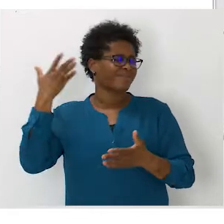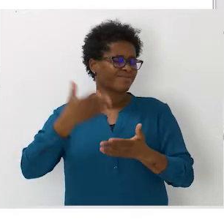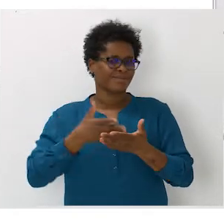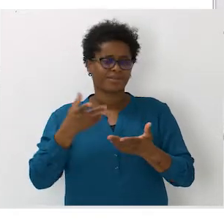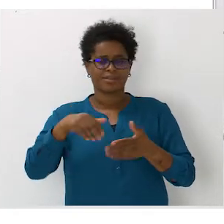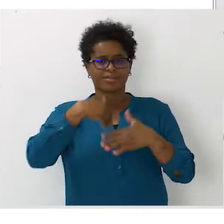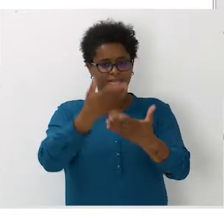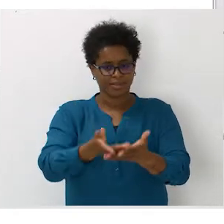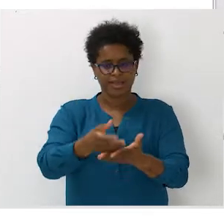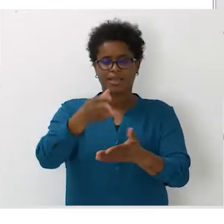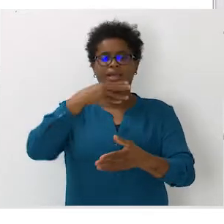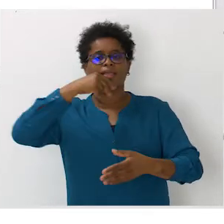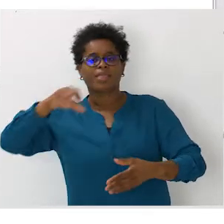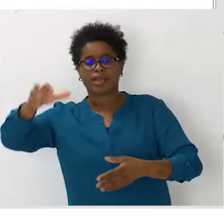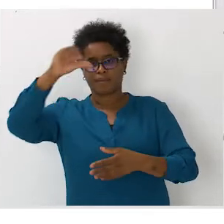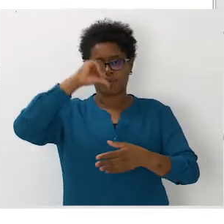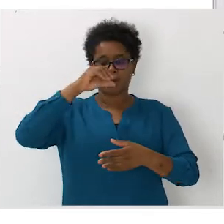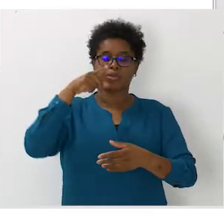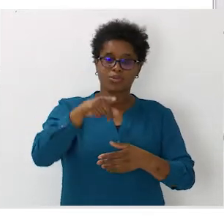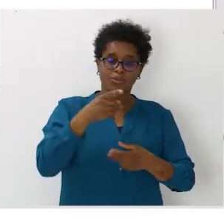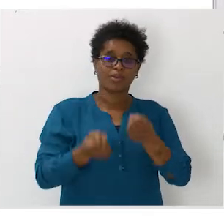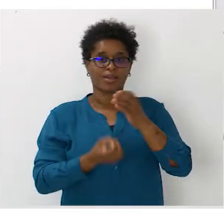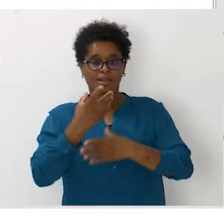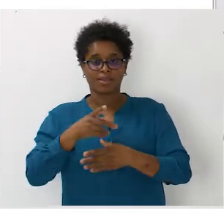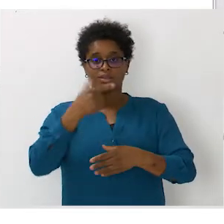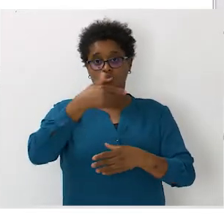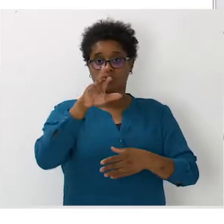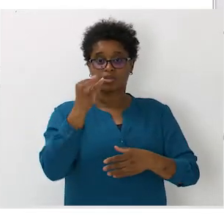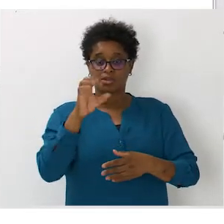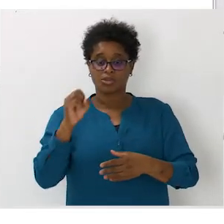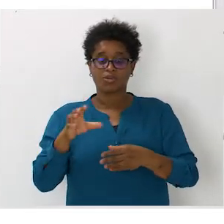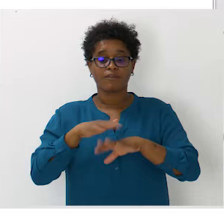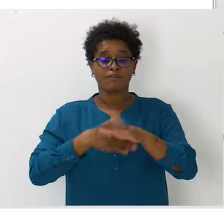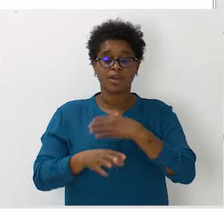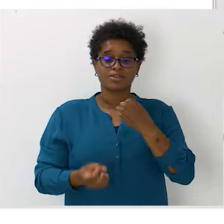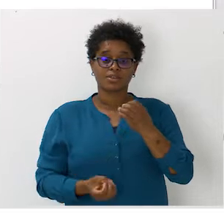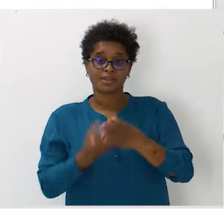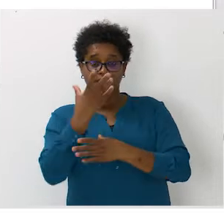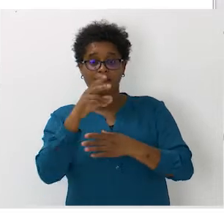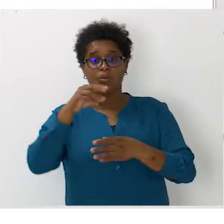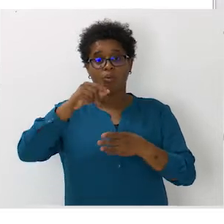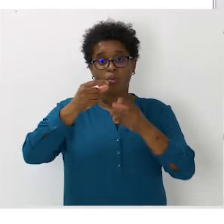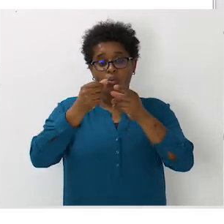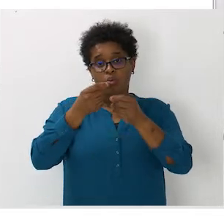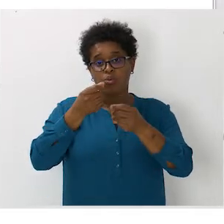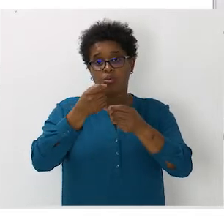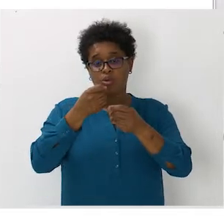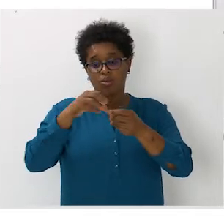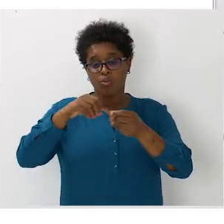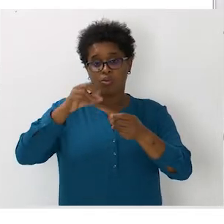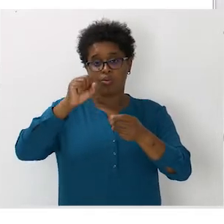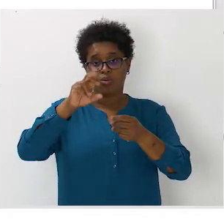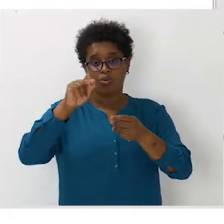beber a terra, tu crias o trigo, fazes nascer o grão, garantindo a riqueza